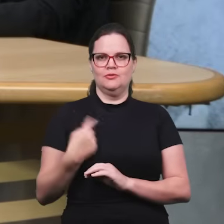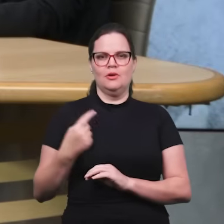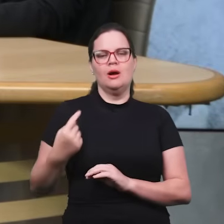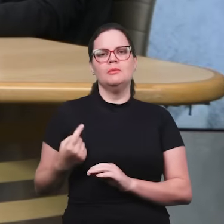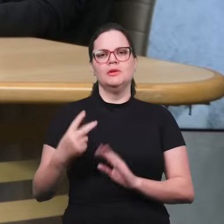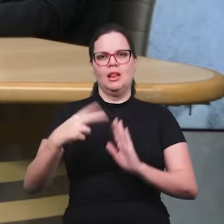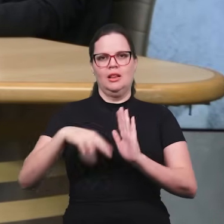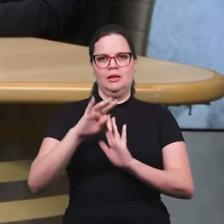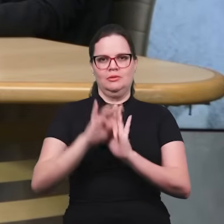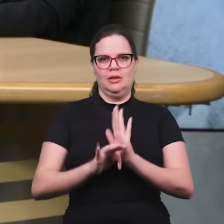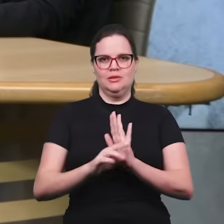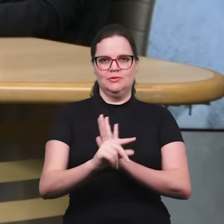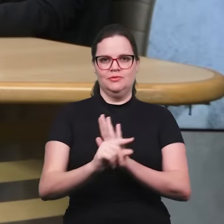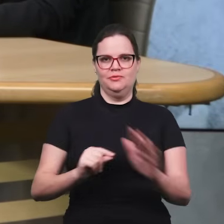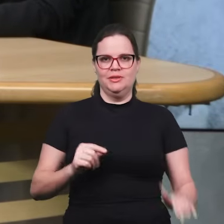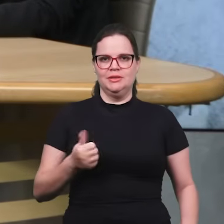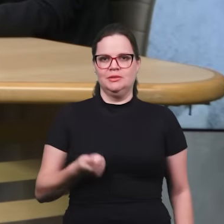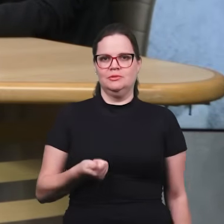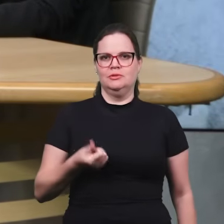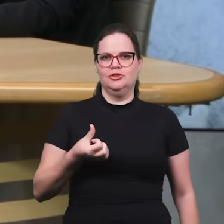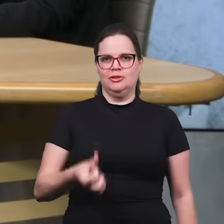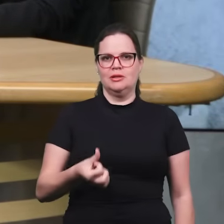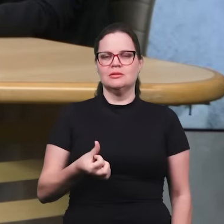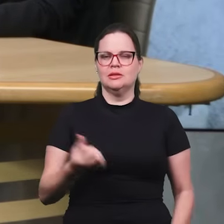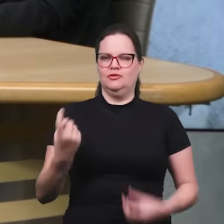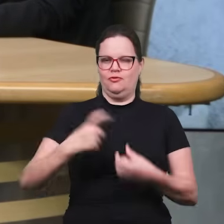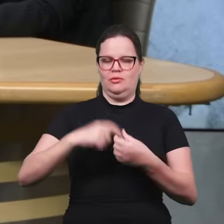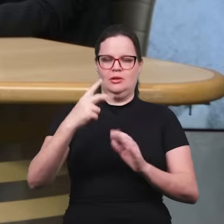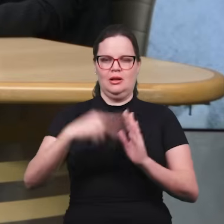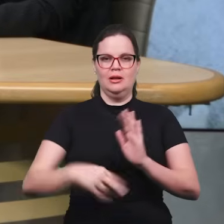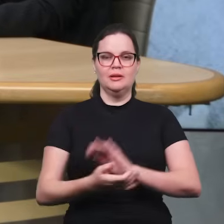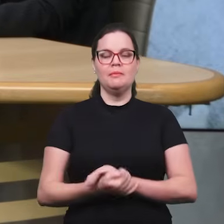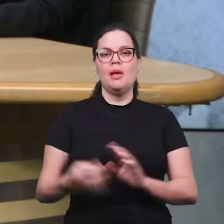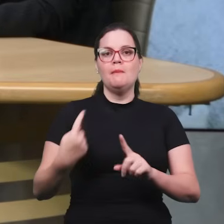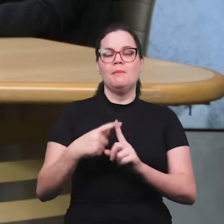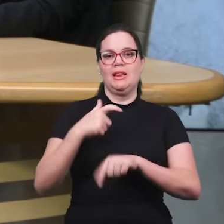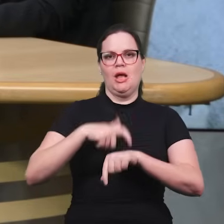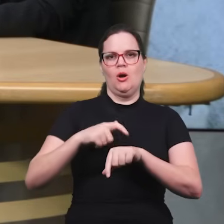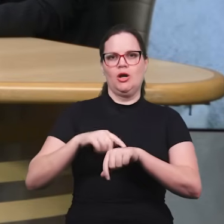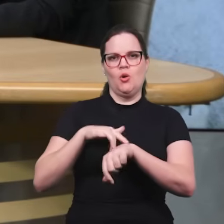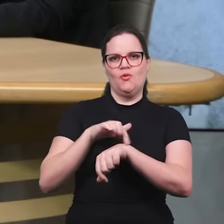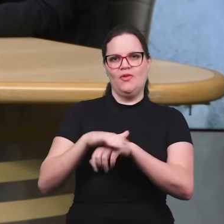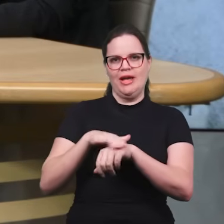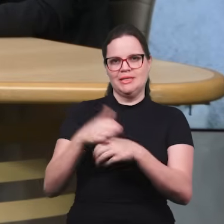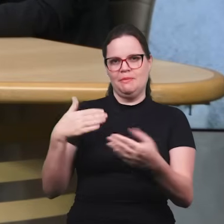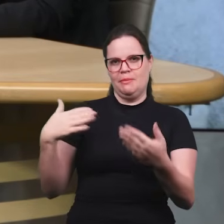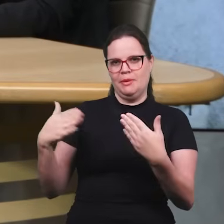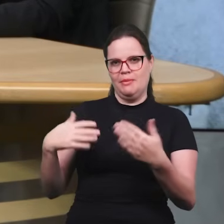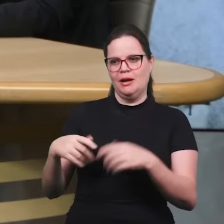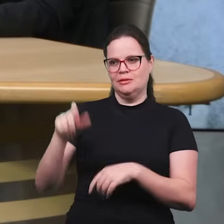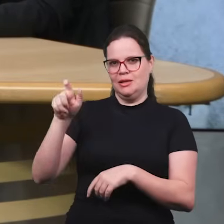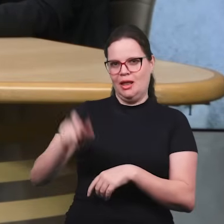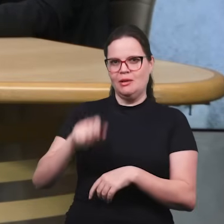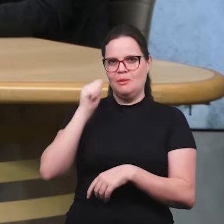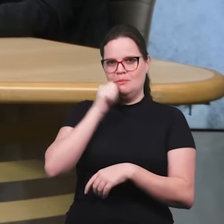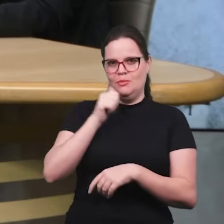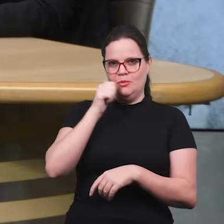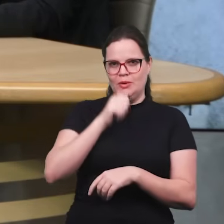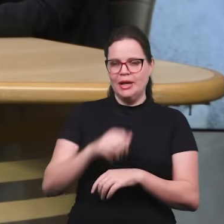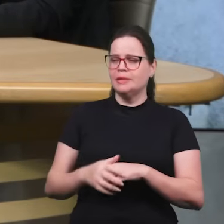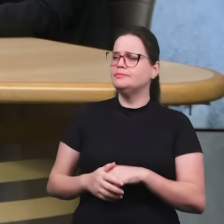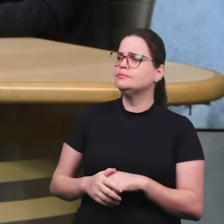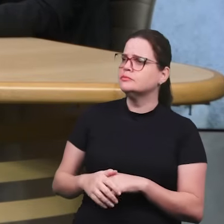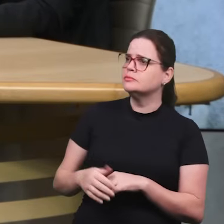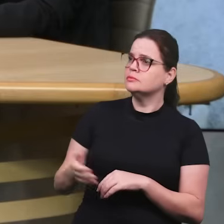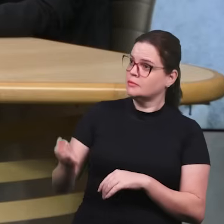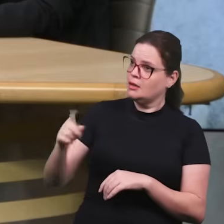no versículo 16, porque quando o Senhor Jesus fala com aquela mulher e fala: vai e